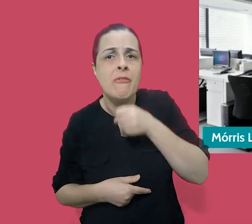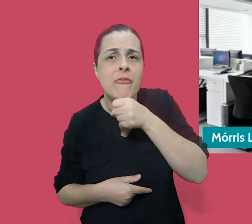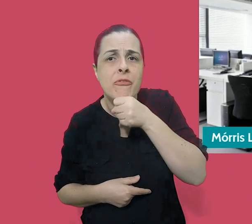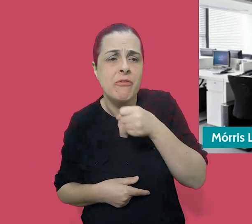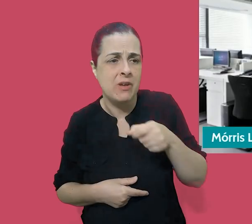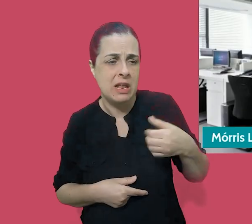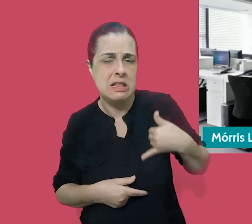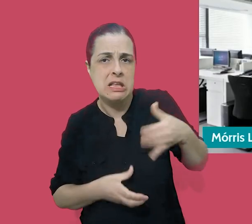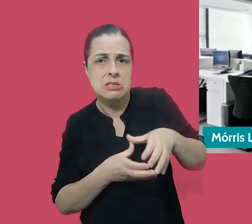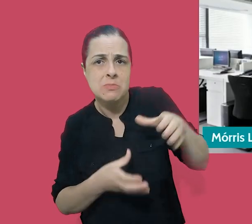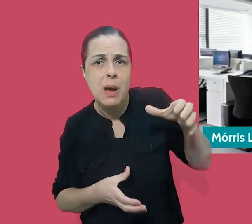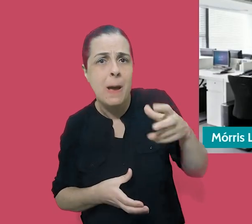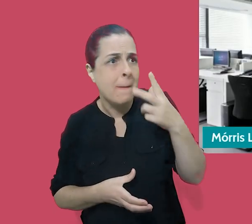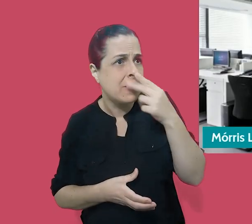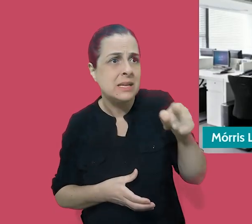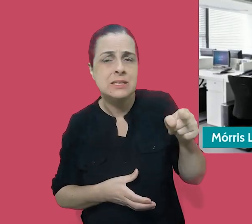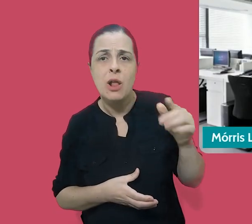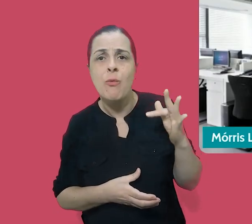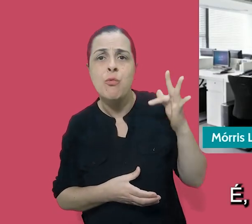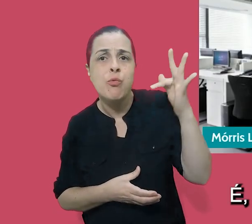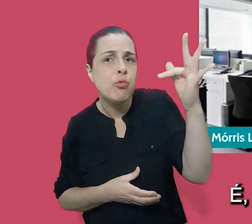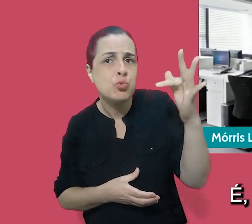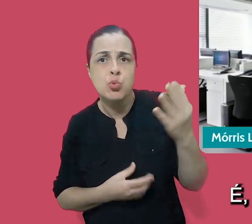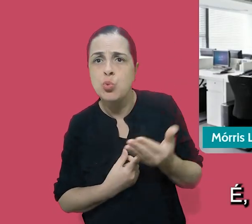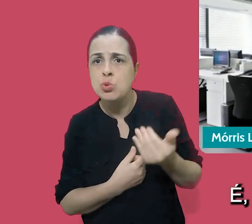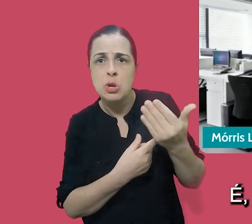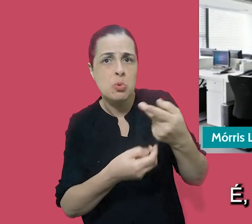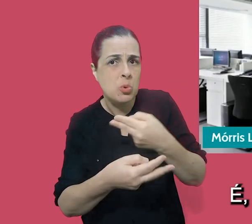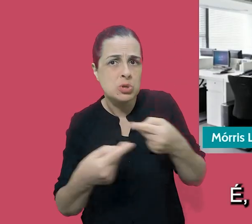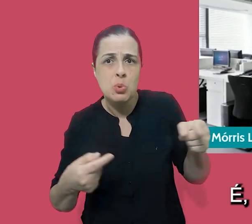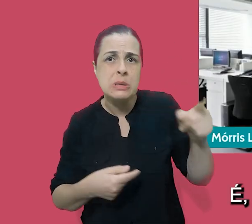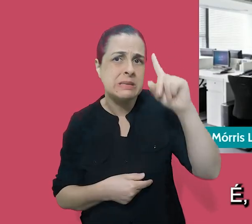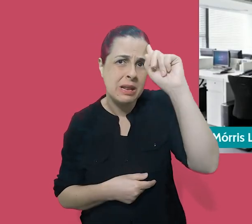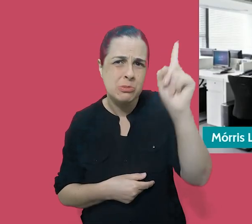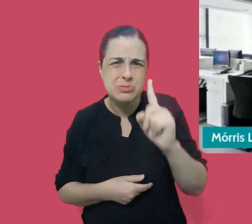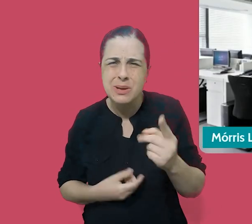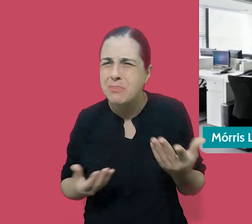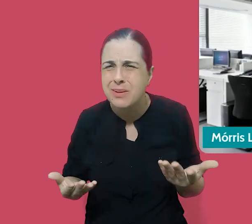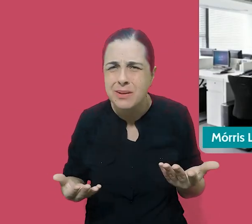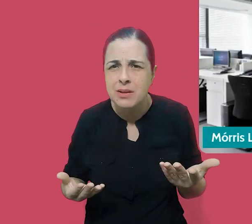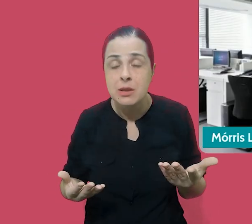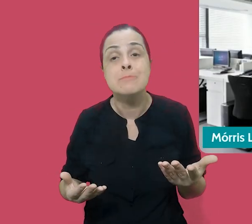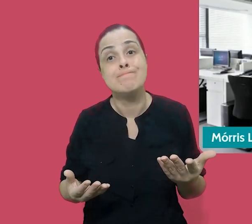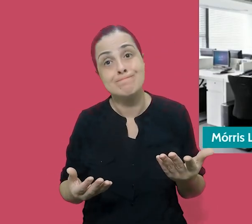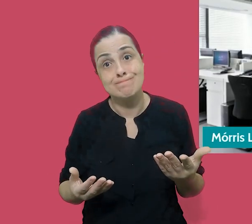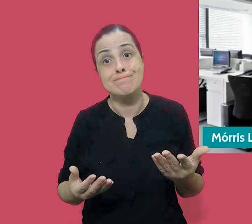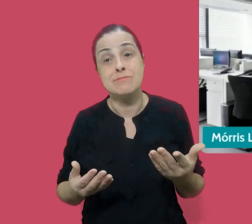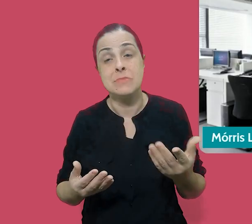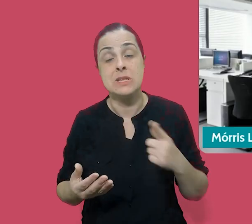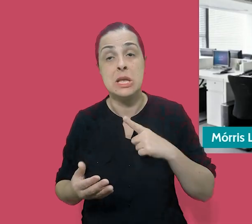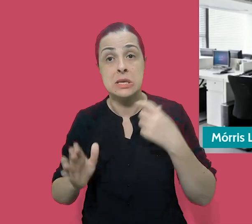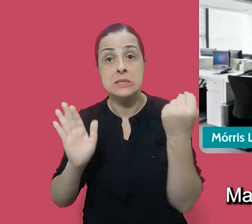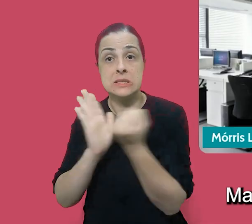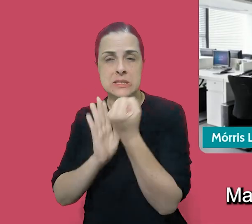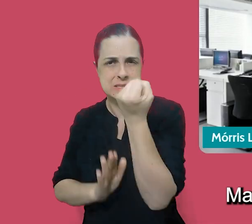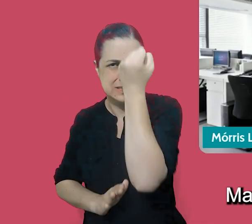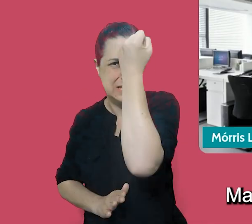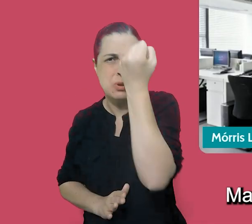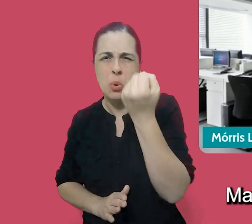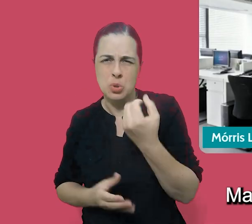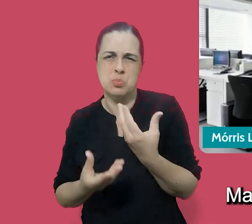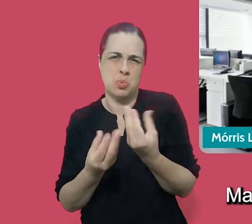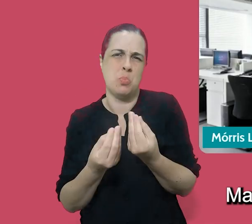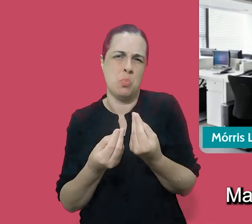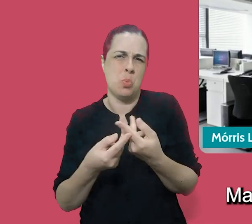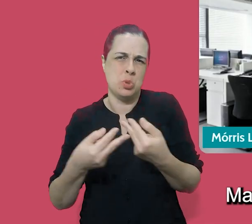tendências, o que é, assim? São muitos os estereótipos, os mitos que estão por trás disso, né? Mas se